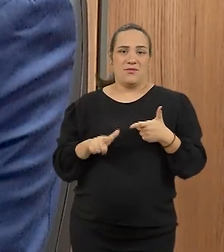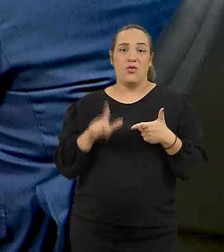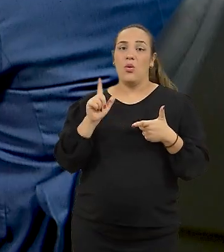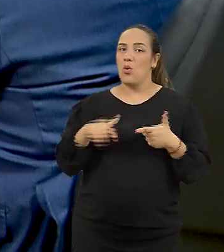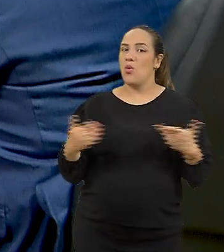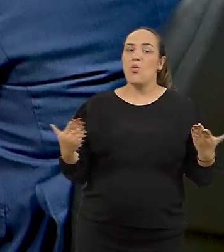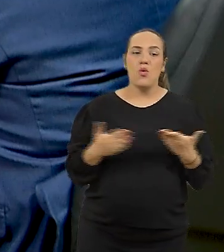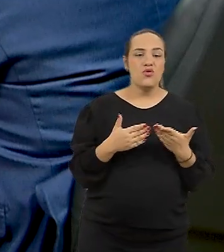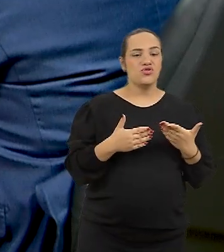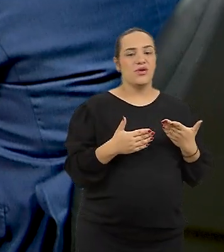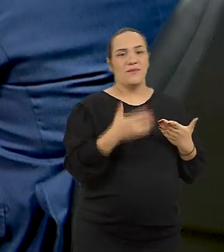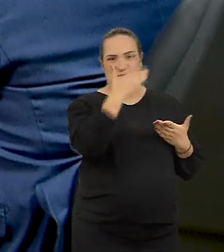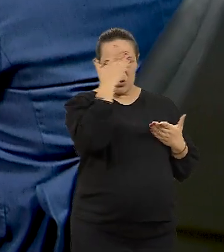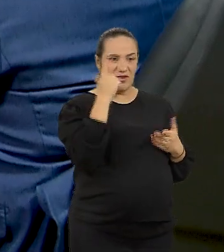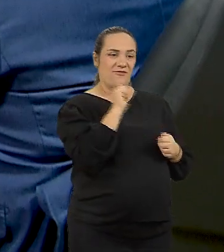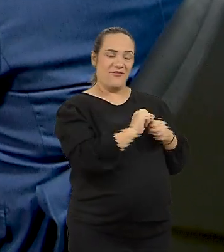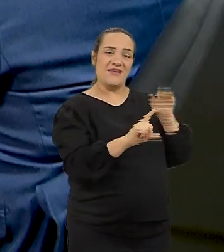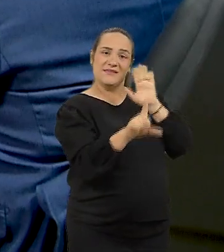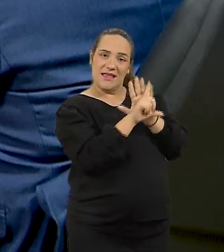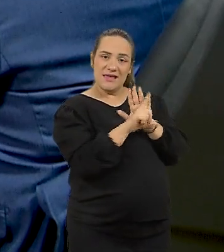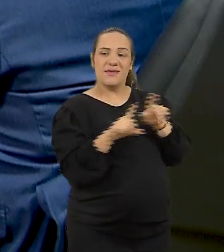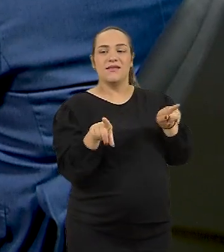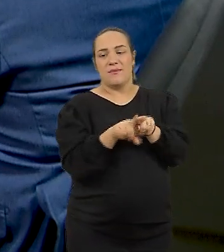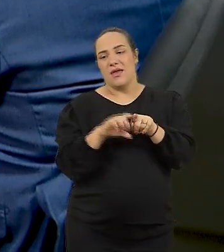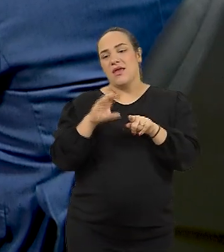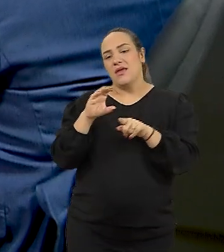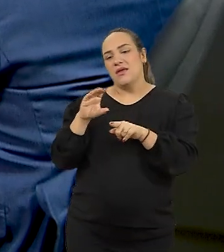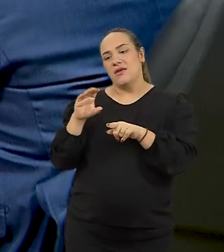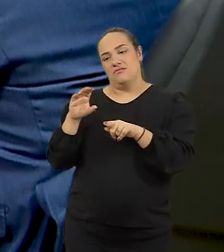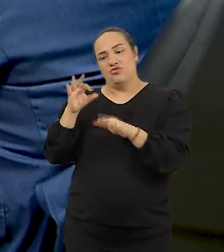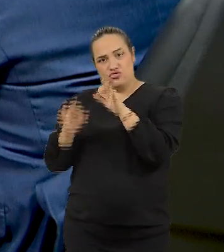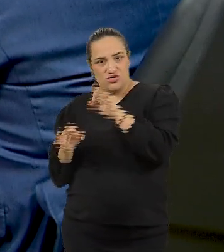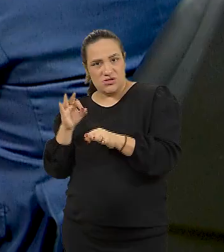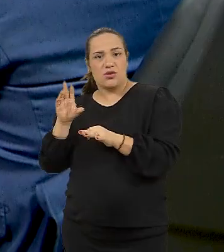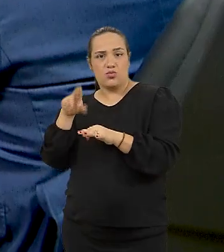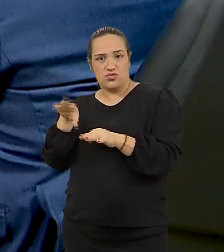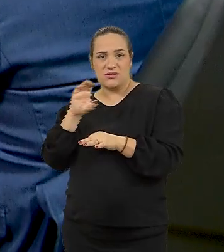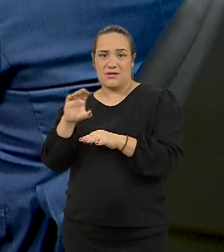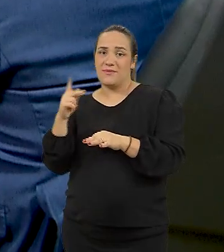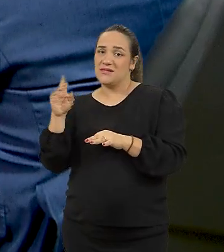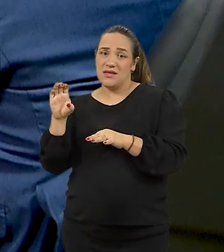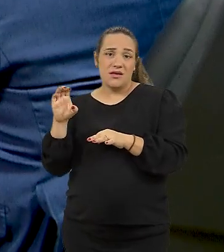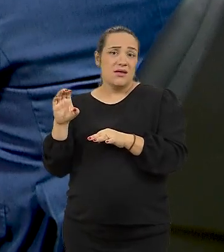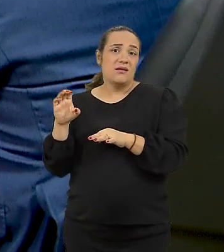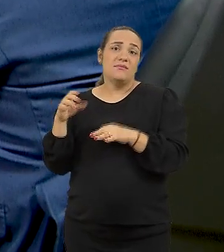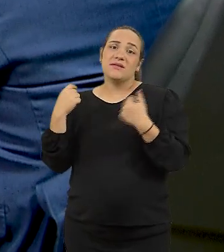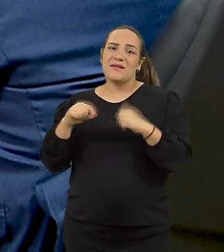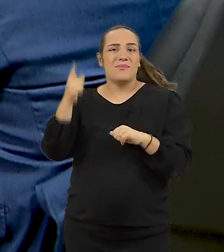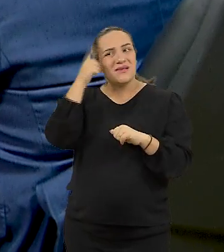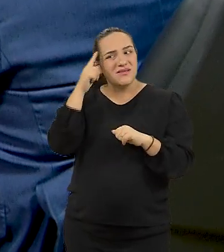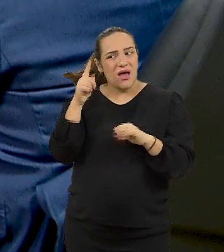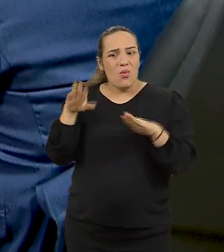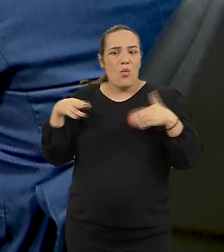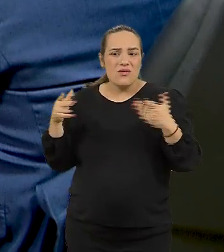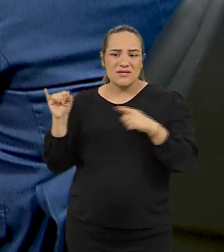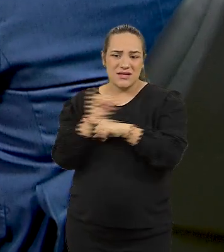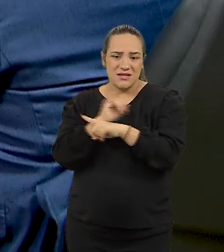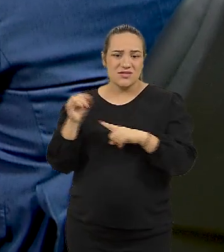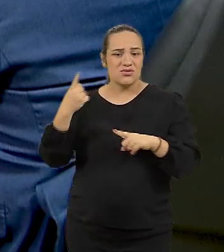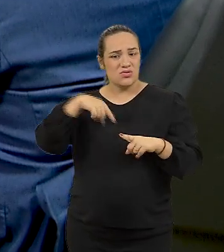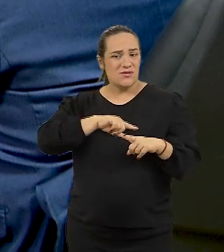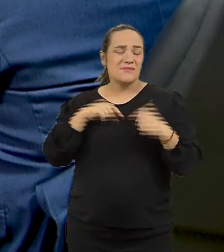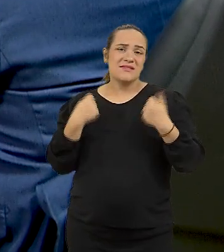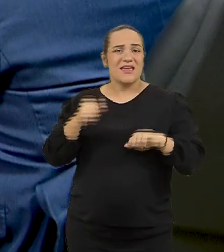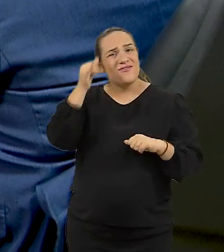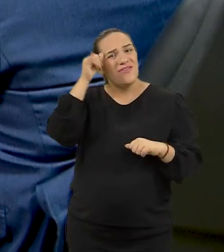legislador e do Código de Processo Civil. Ou seja, nós temos que achar um instrumento que seja eficaz para conter